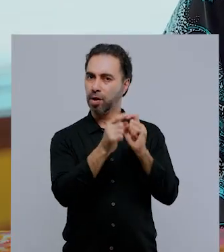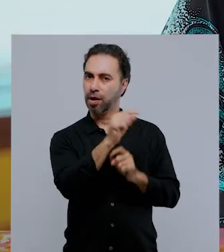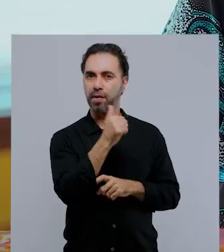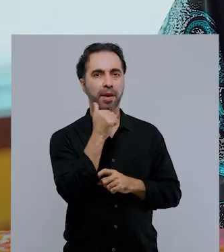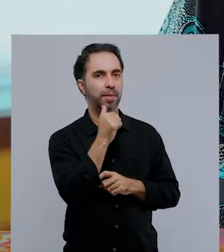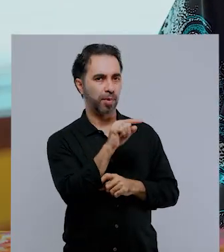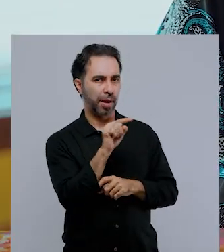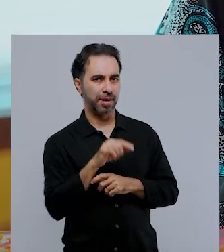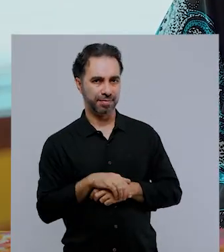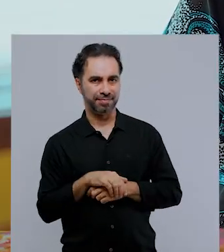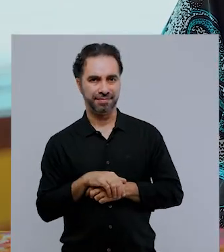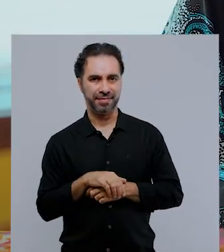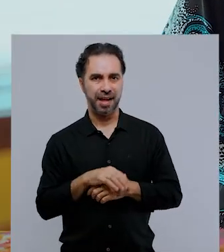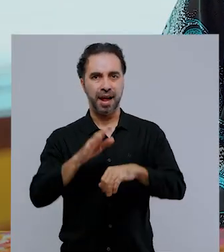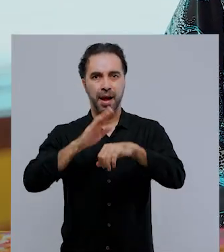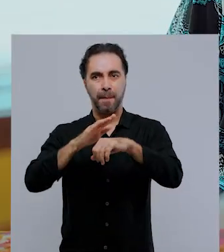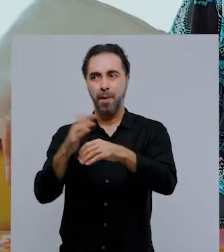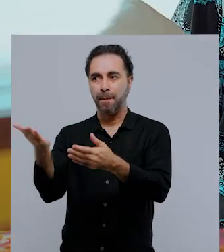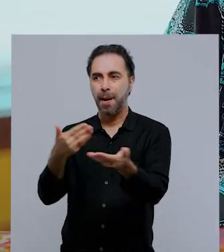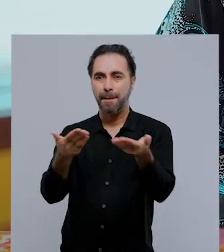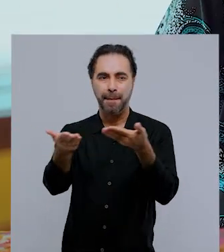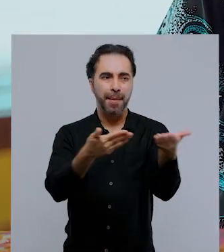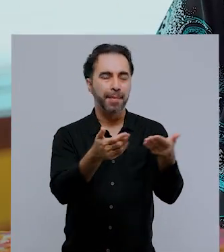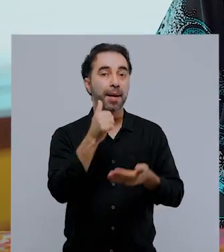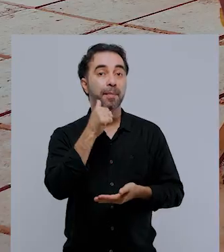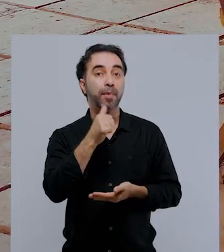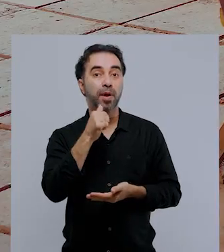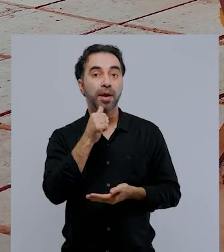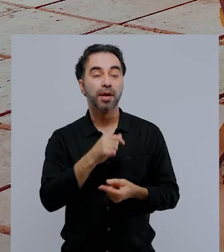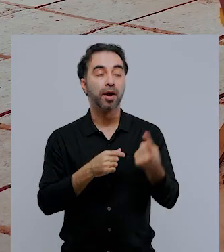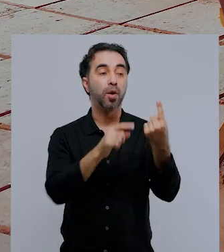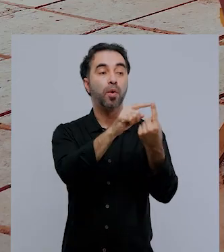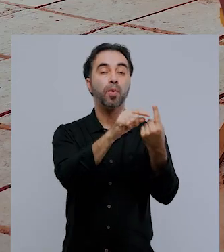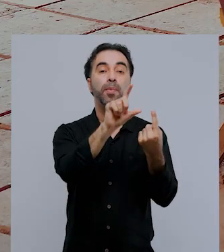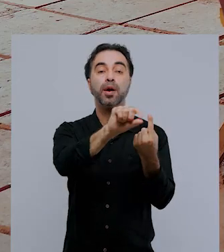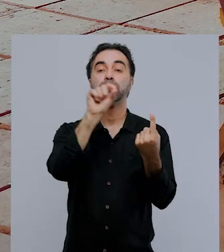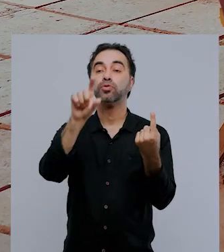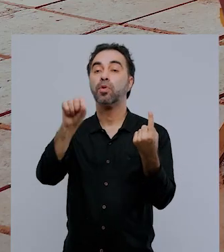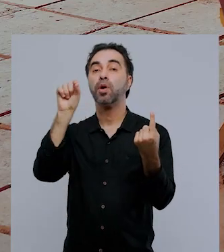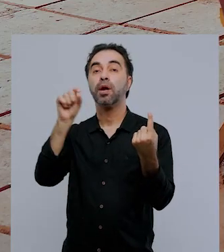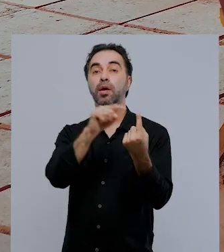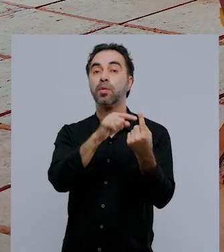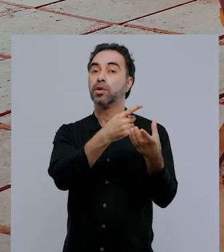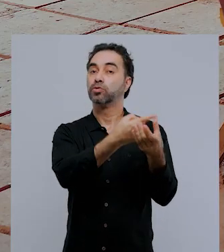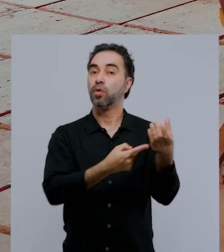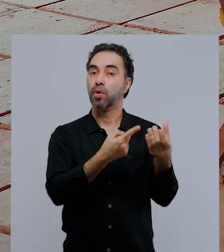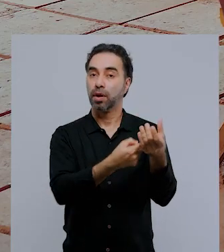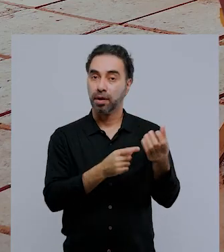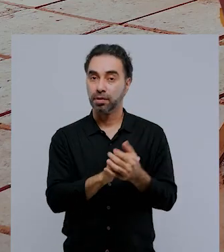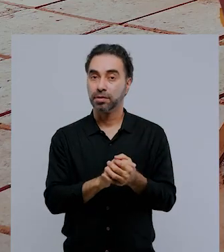mulheres. Aí chamou as mulheres, umas ele pôs para